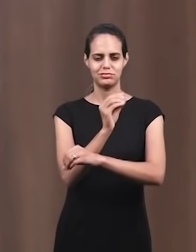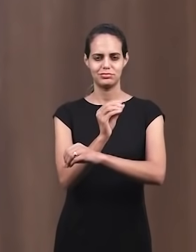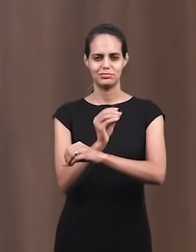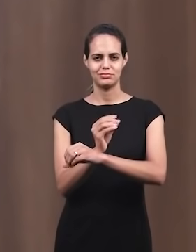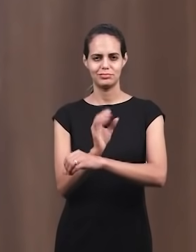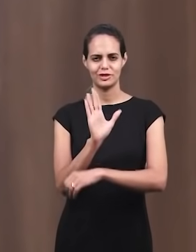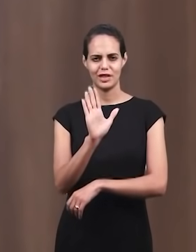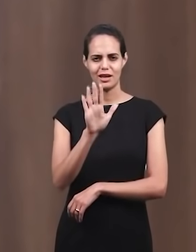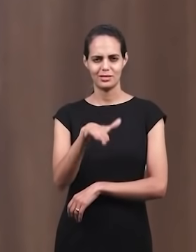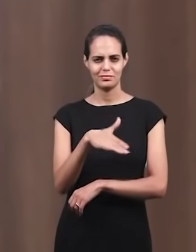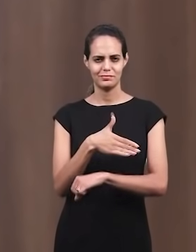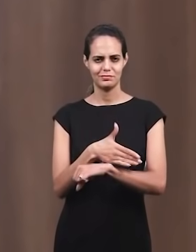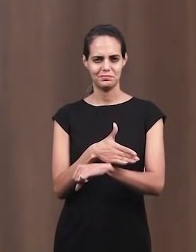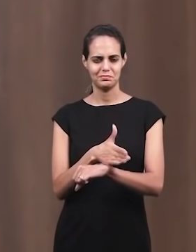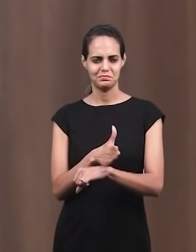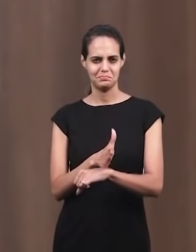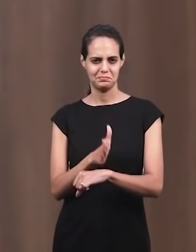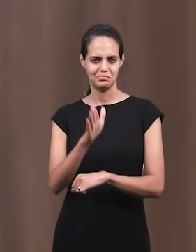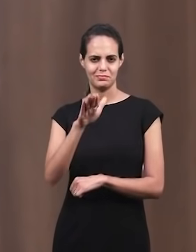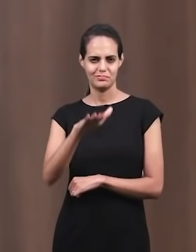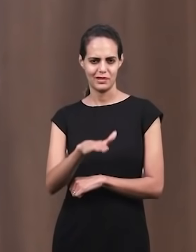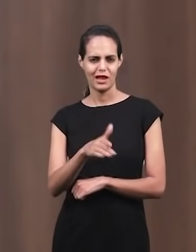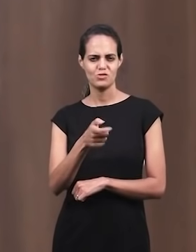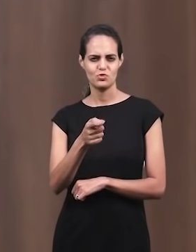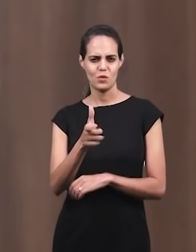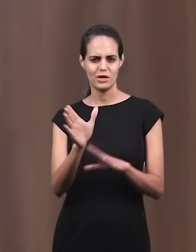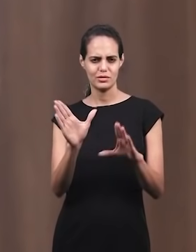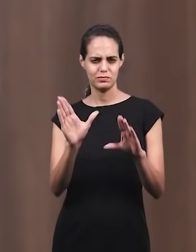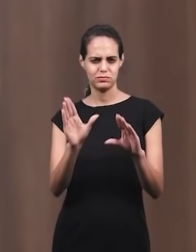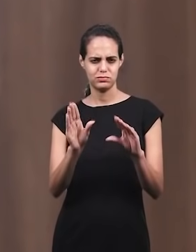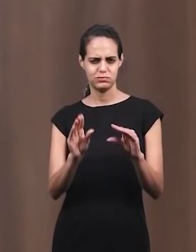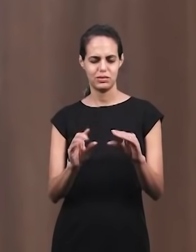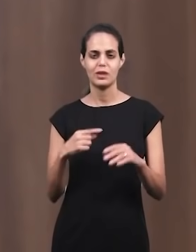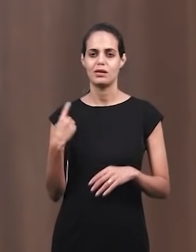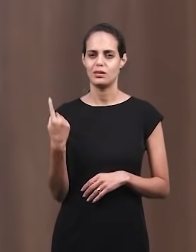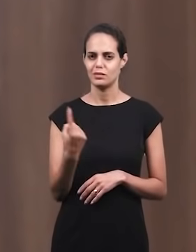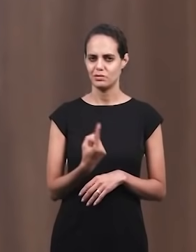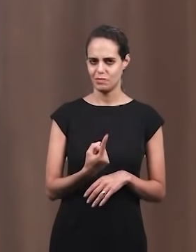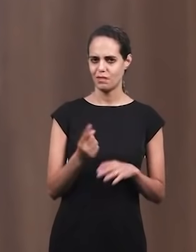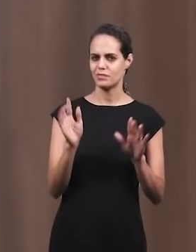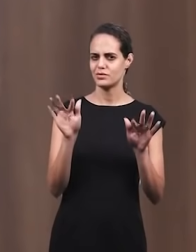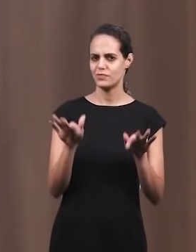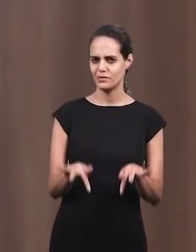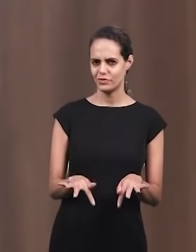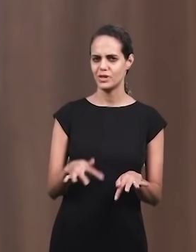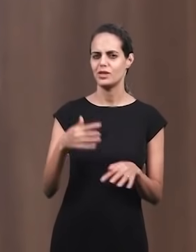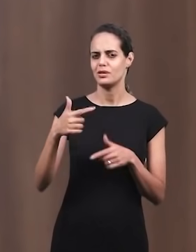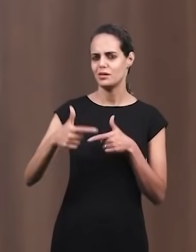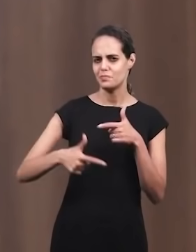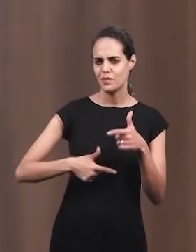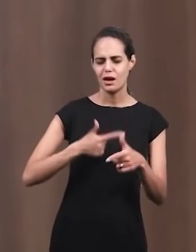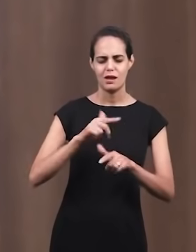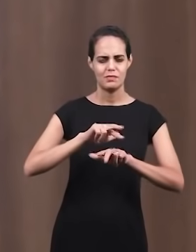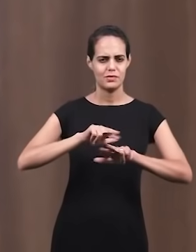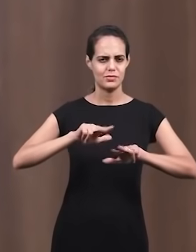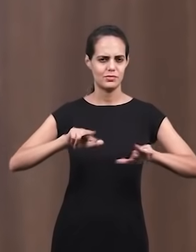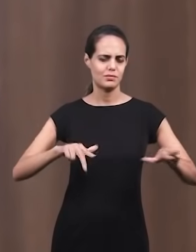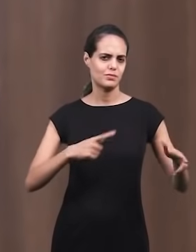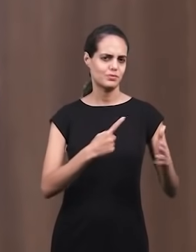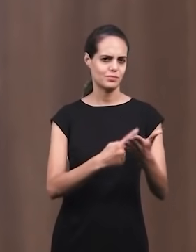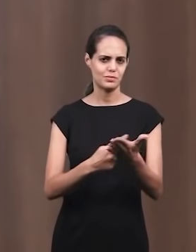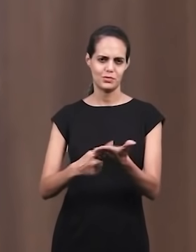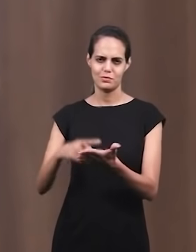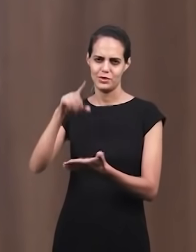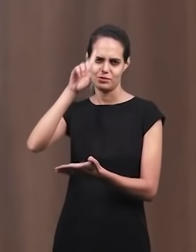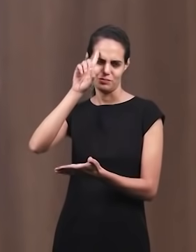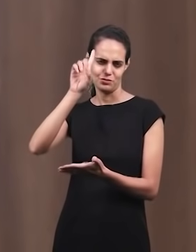né? Agora nesse momento, final da tarde, quando nós estamos terminando as nossas atividades do dia,